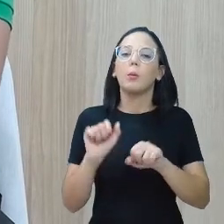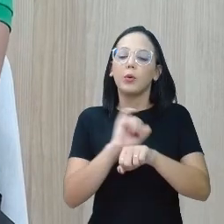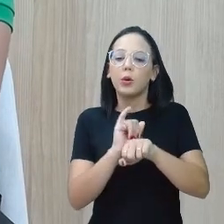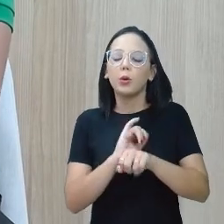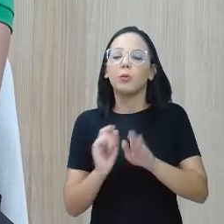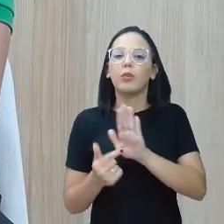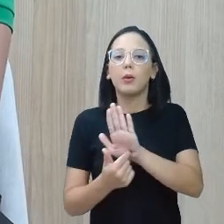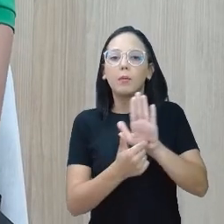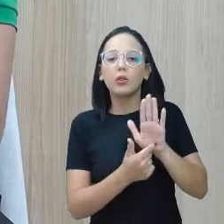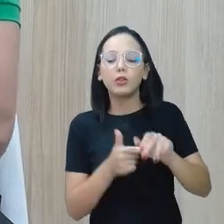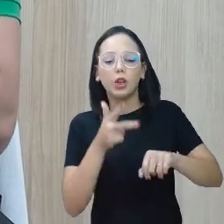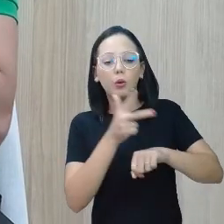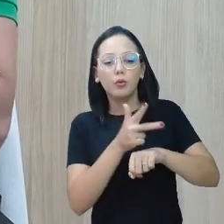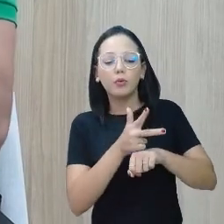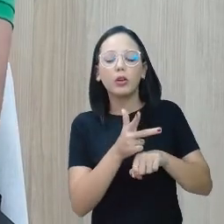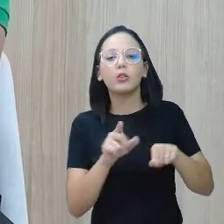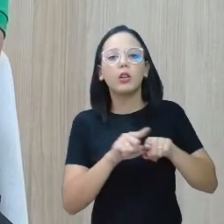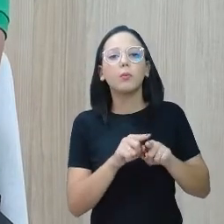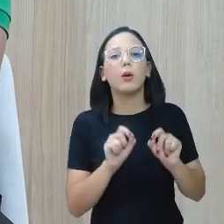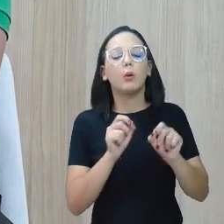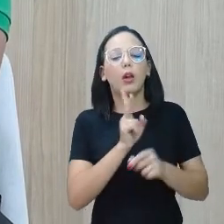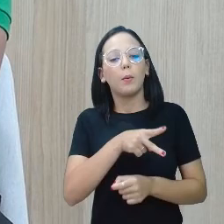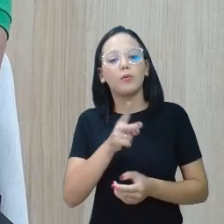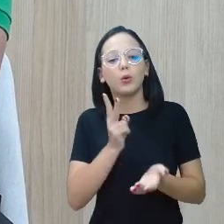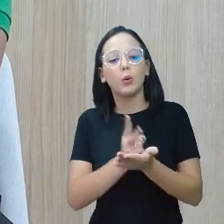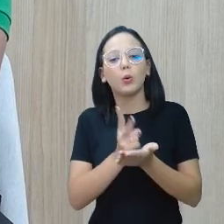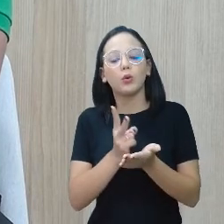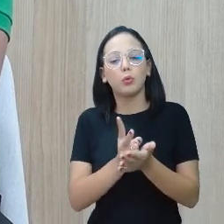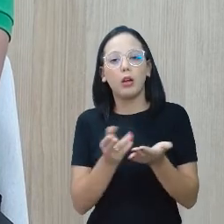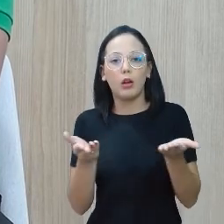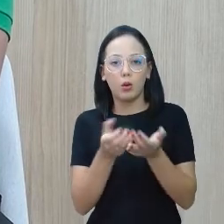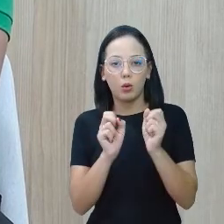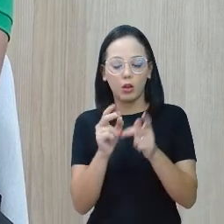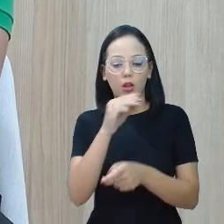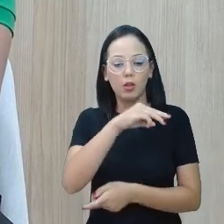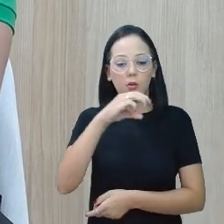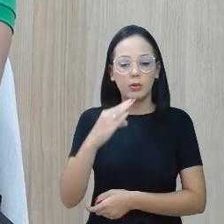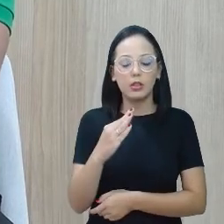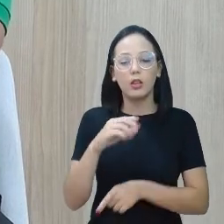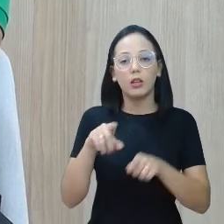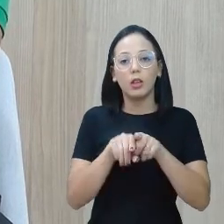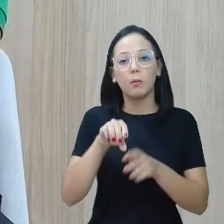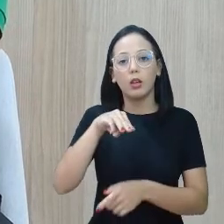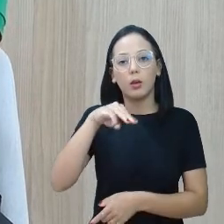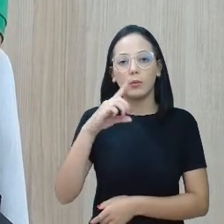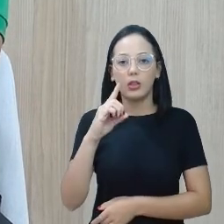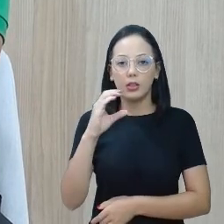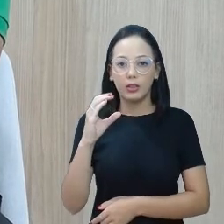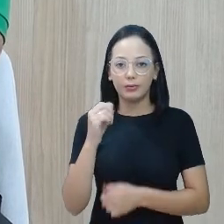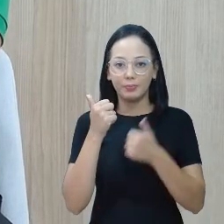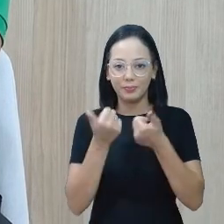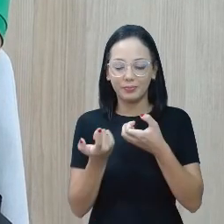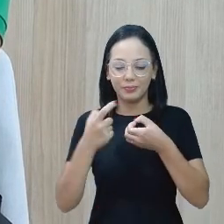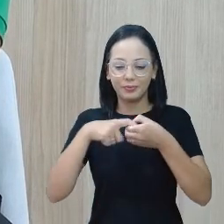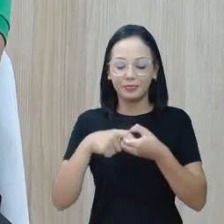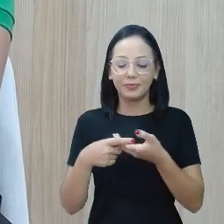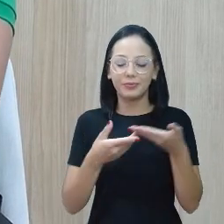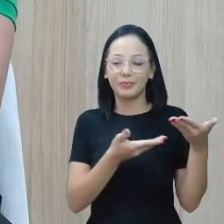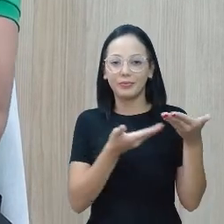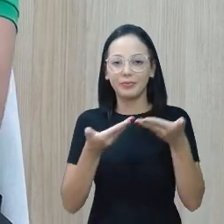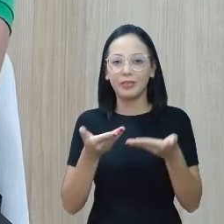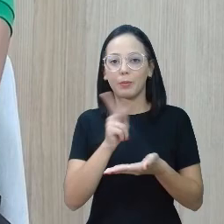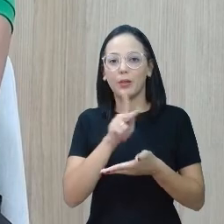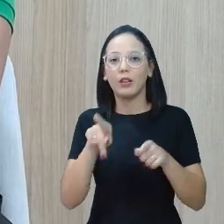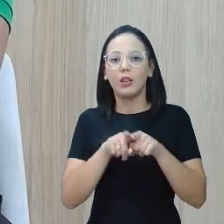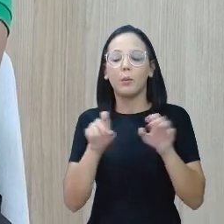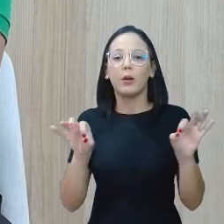Mostra o vídeo para o seu professor para ele dar continuidade a essa questão aí de MMC e de MDC, tá? Eu vou voltar agora com a Briane